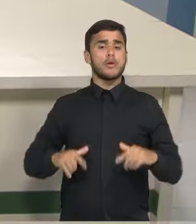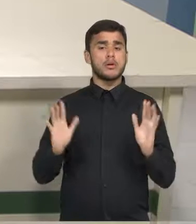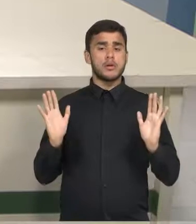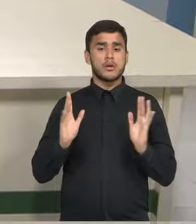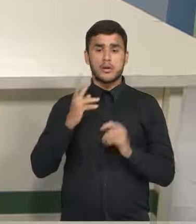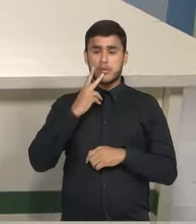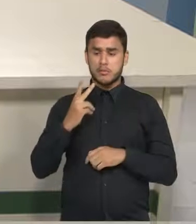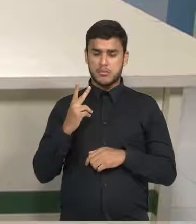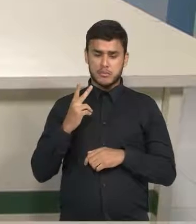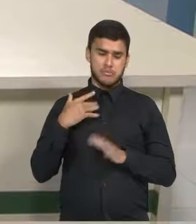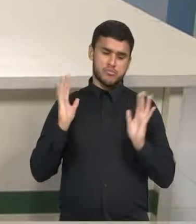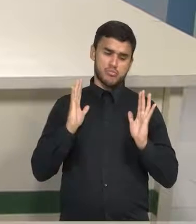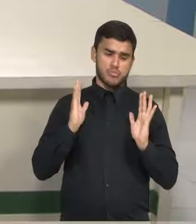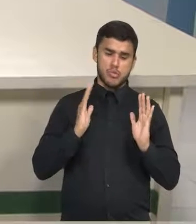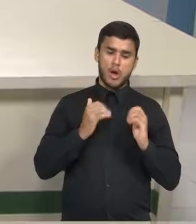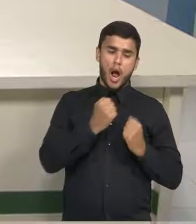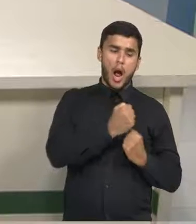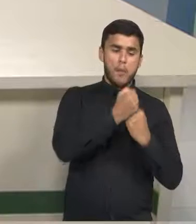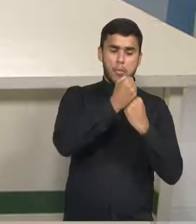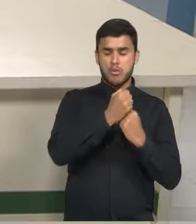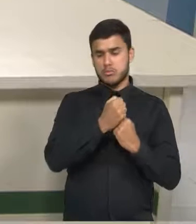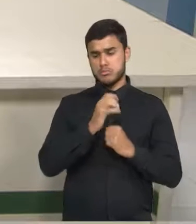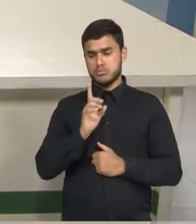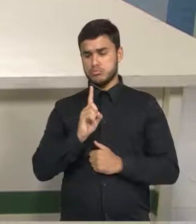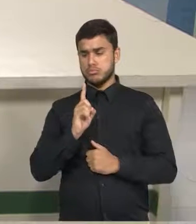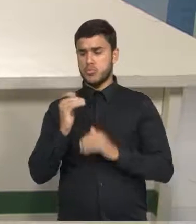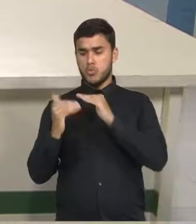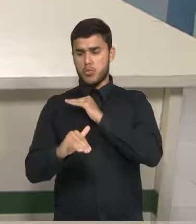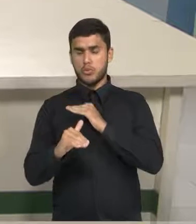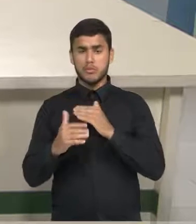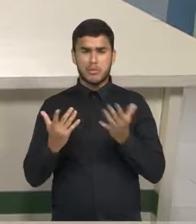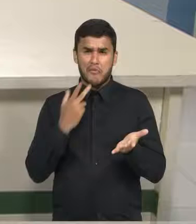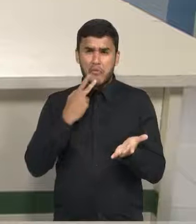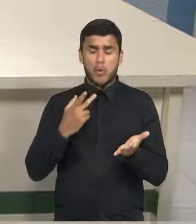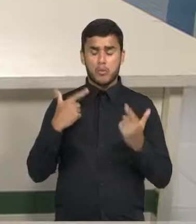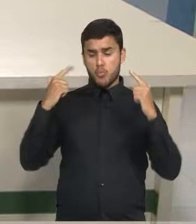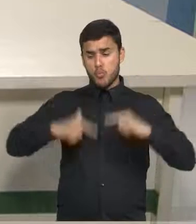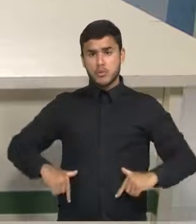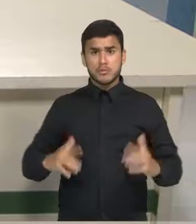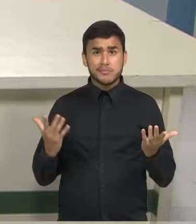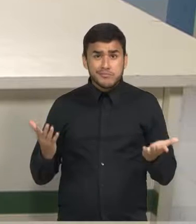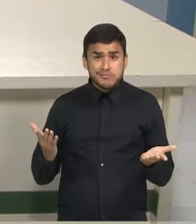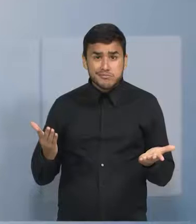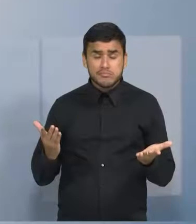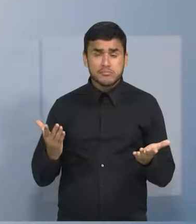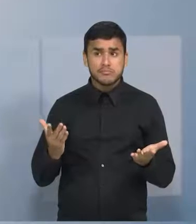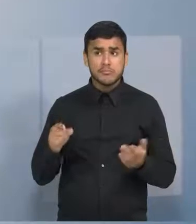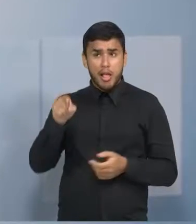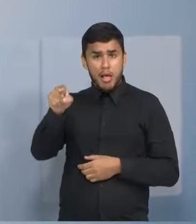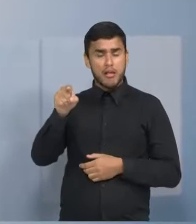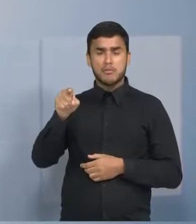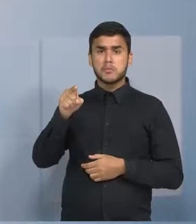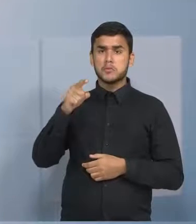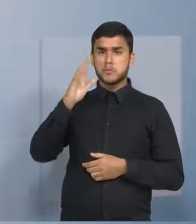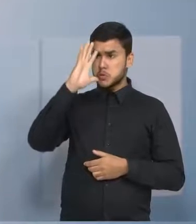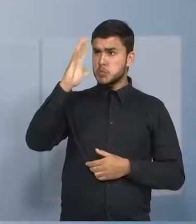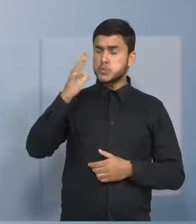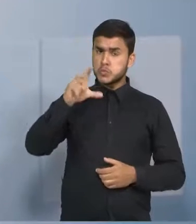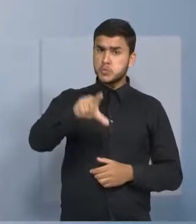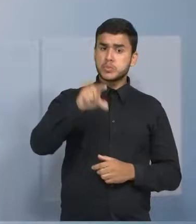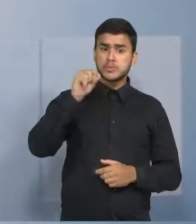Ela queria que o voto dela nem fosse a favor nem contra. Eu tenho para mim que hoje a perca de mandato do Aécio Neves e a